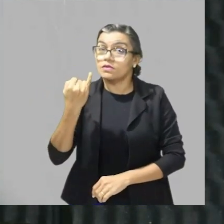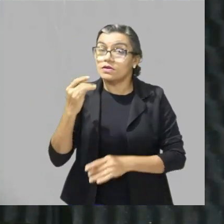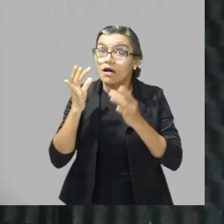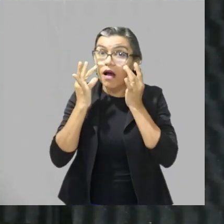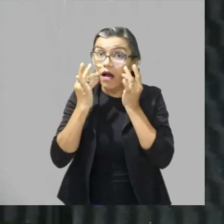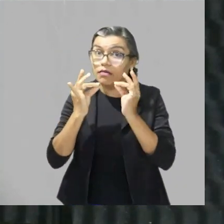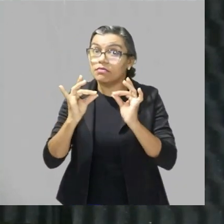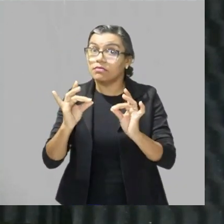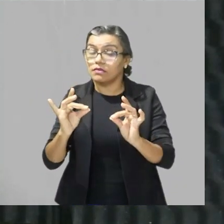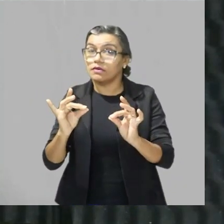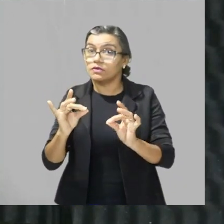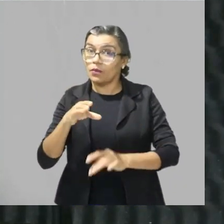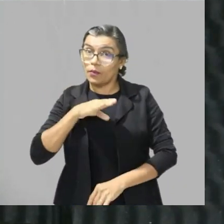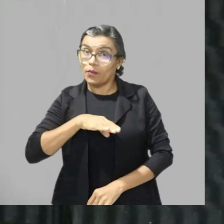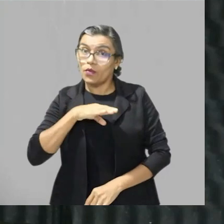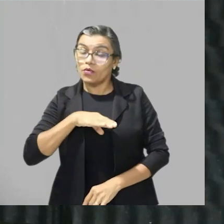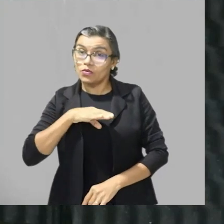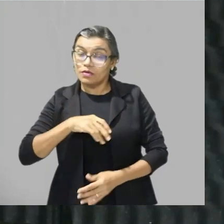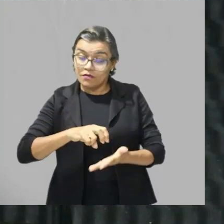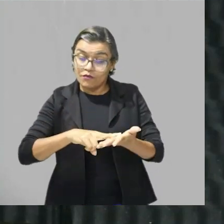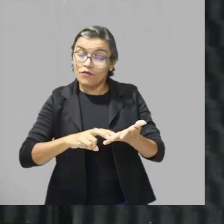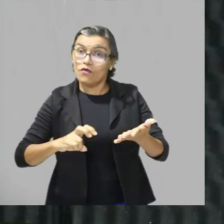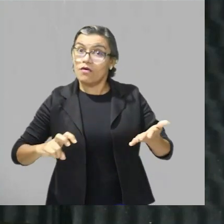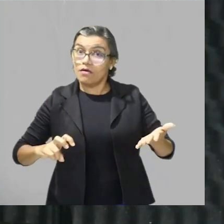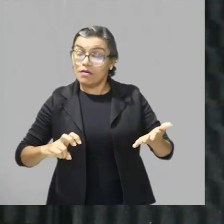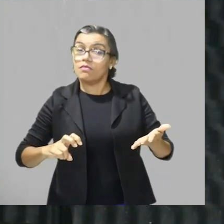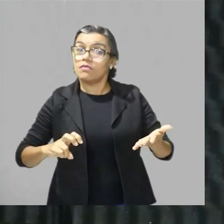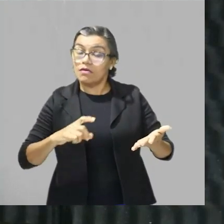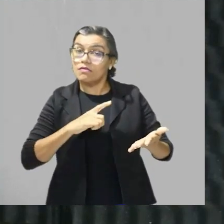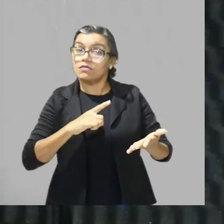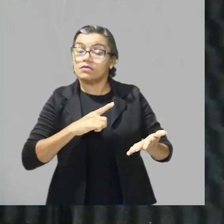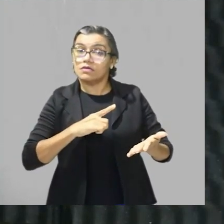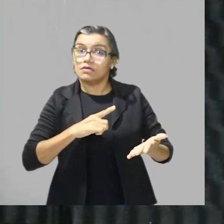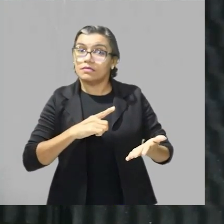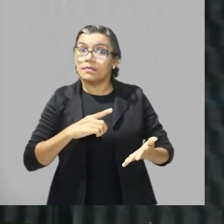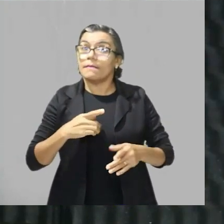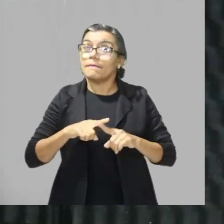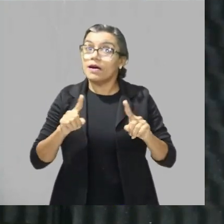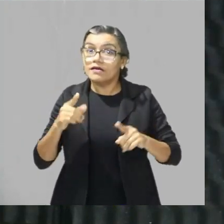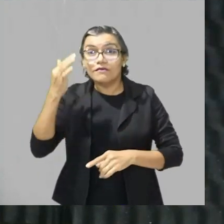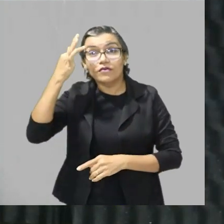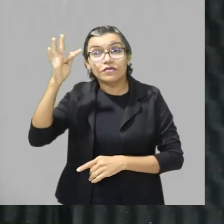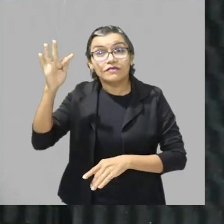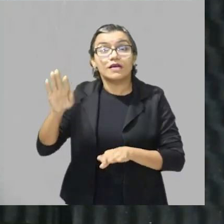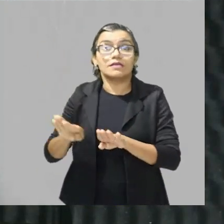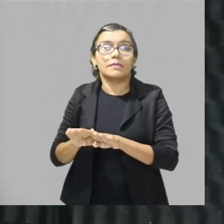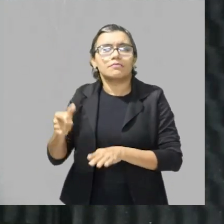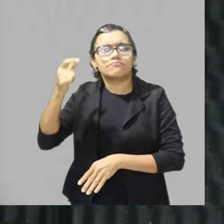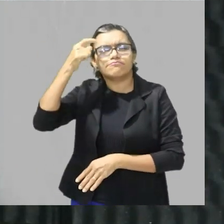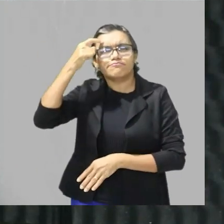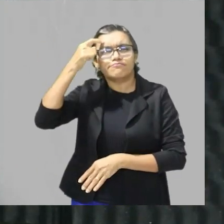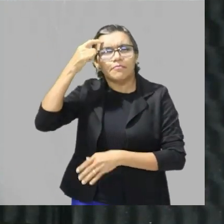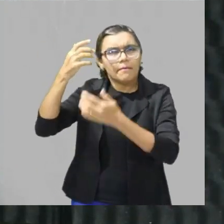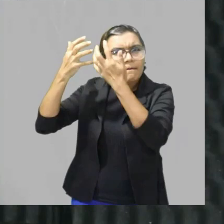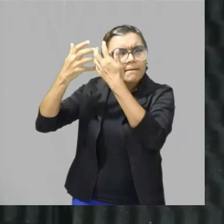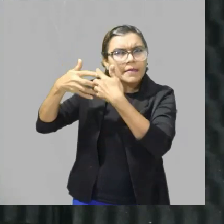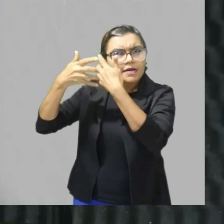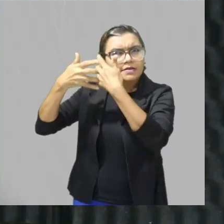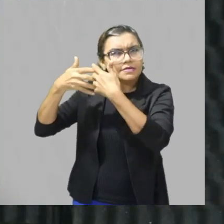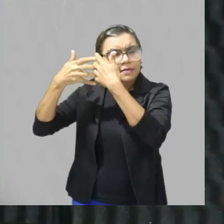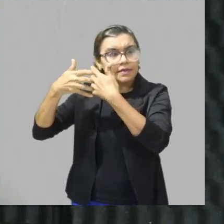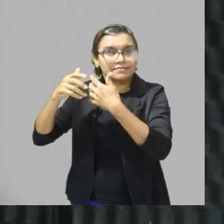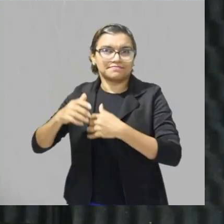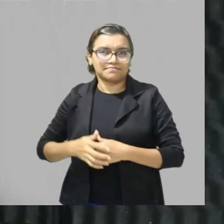língua portuguesa onde vocabulário é legal mas a filosofia também vai te trazer olha cognição pensamento cogito